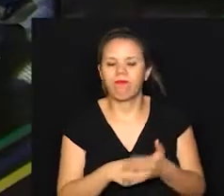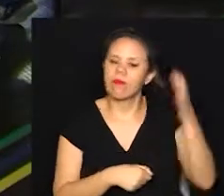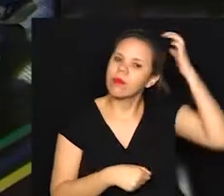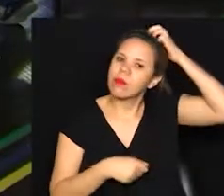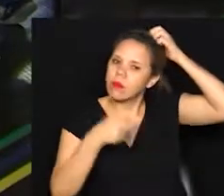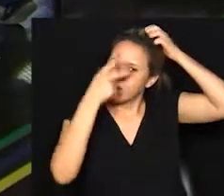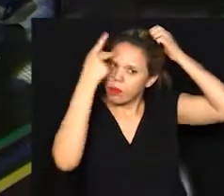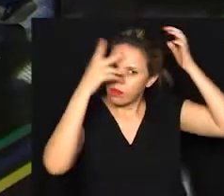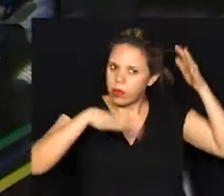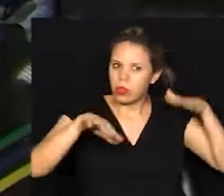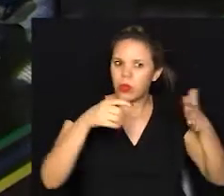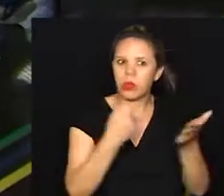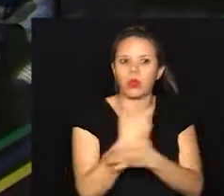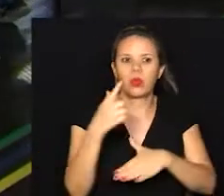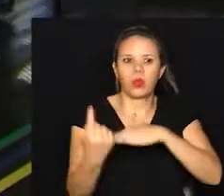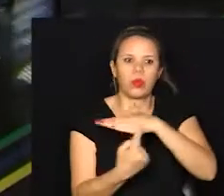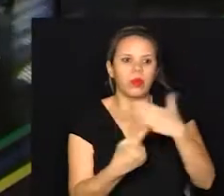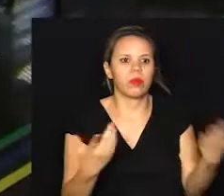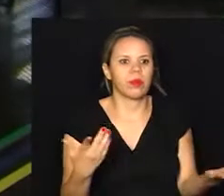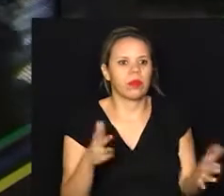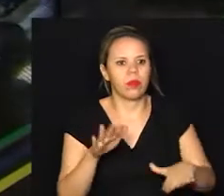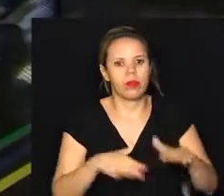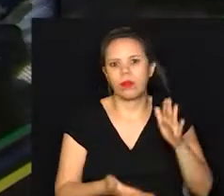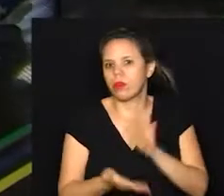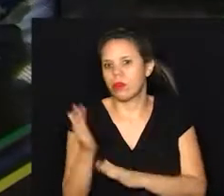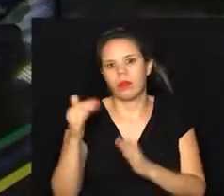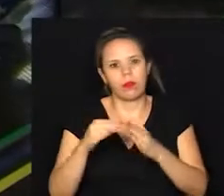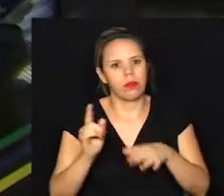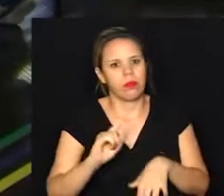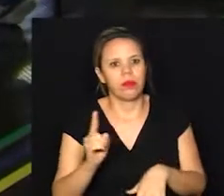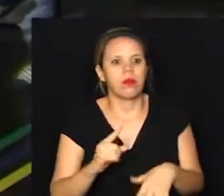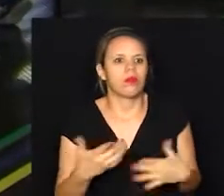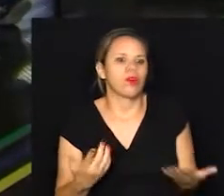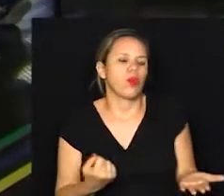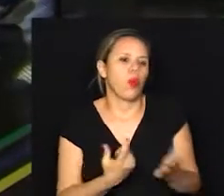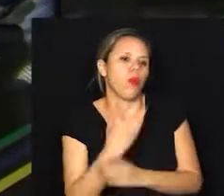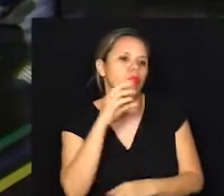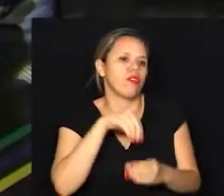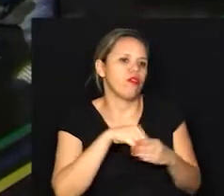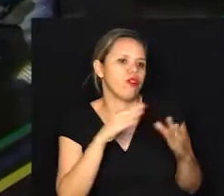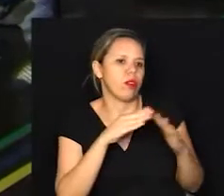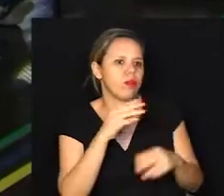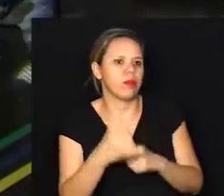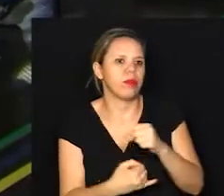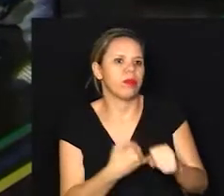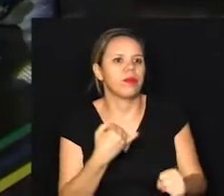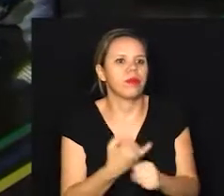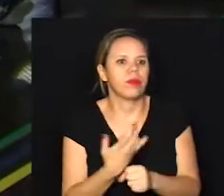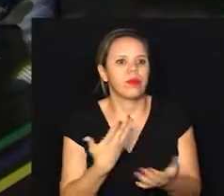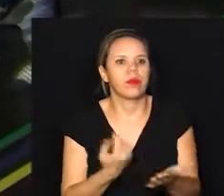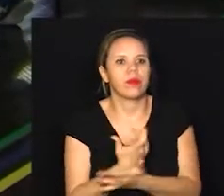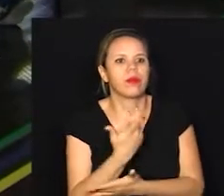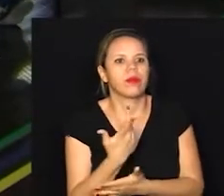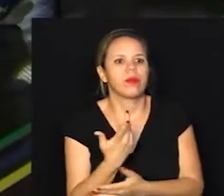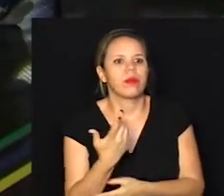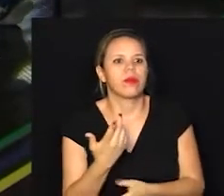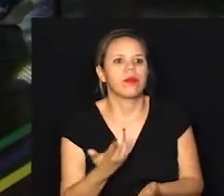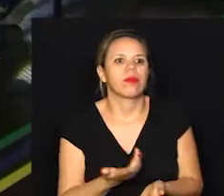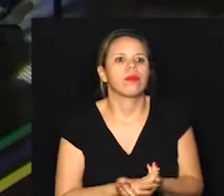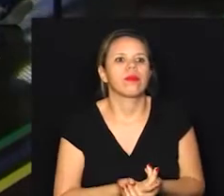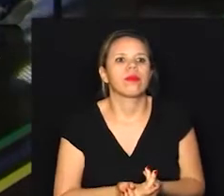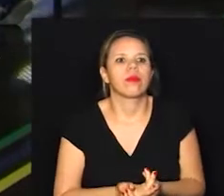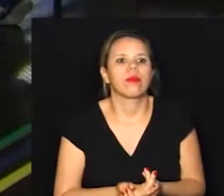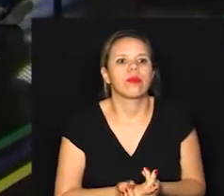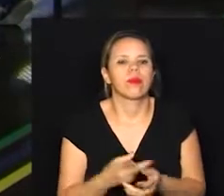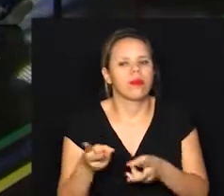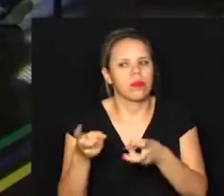pandemia, os consumidores, com justo receio de não sair de casa, né, acabou comprando, fazendo as suas compras pela